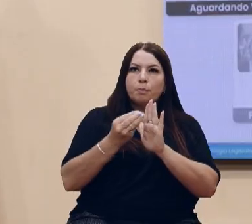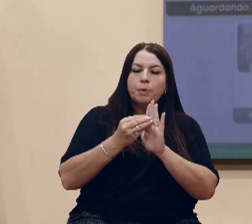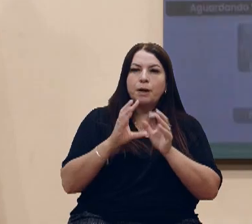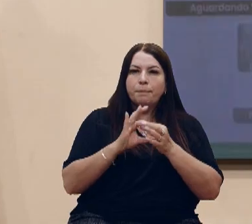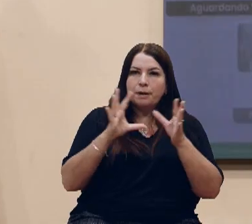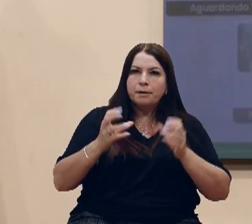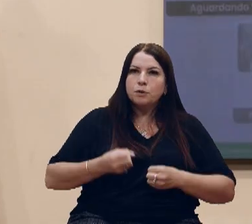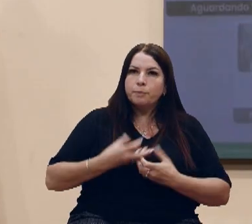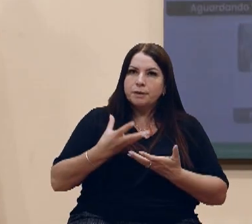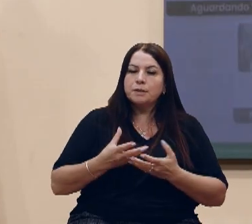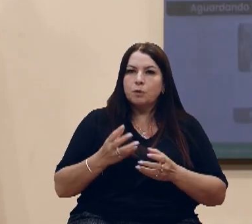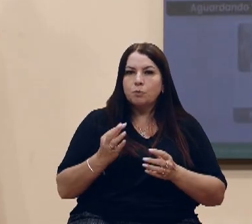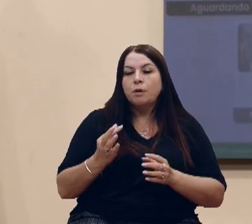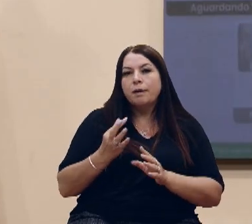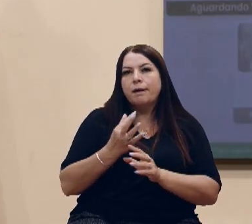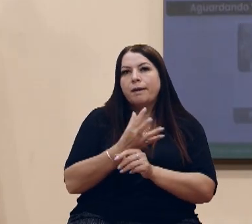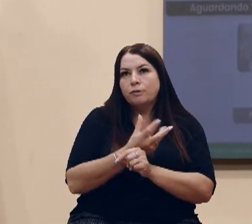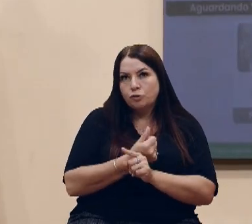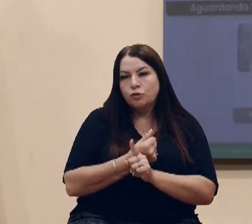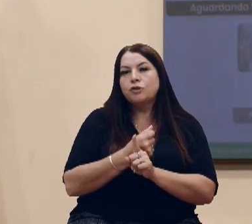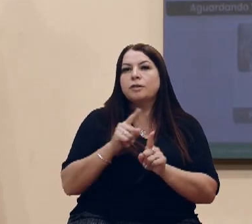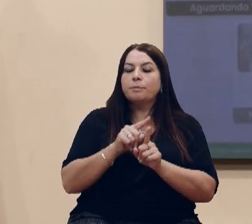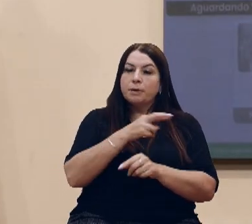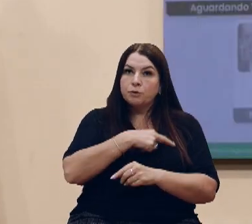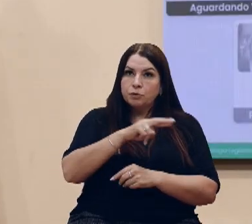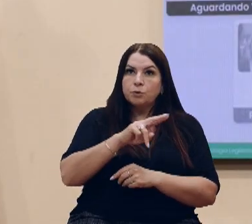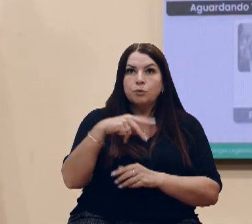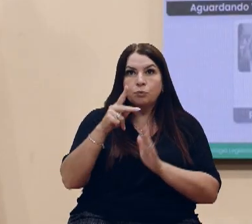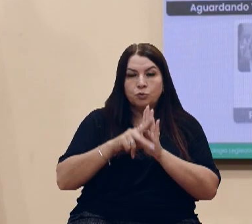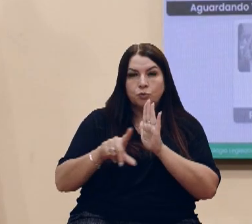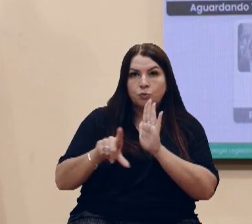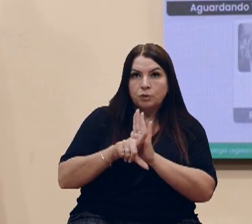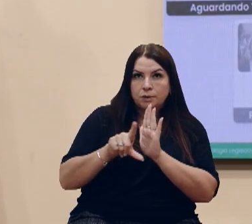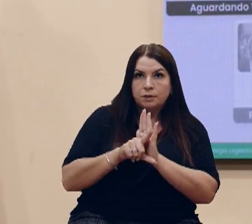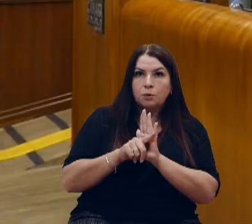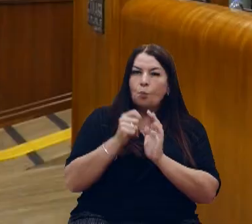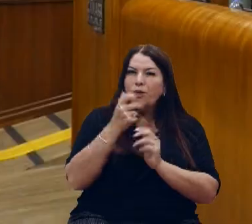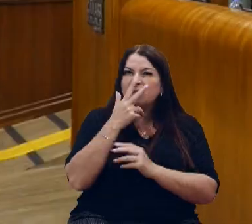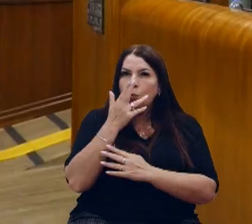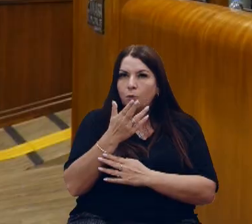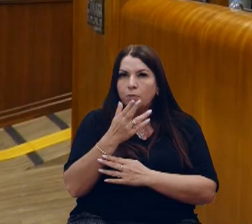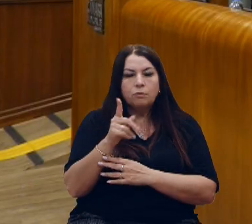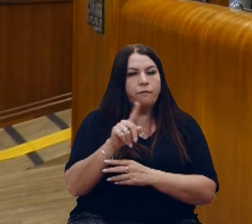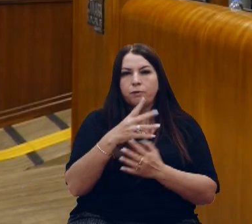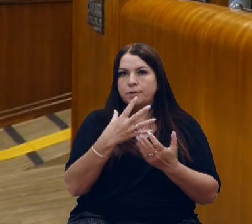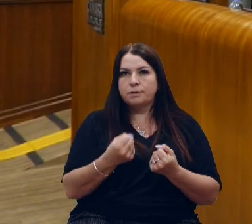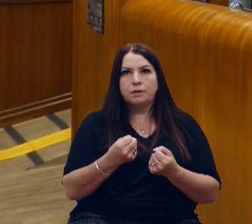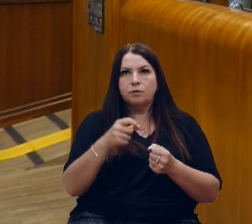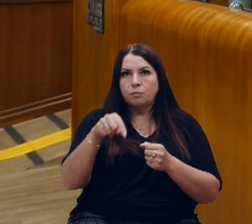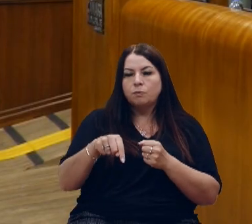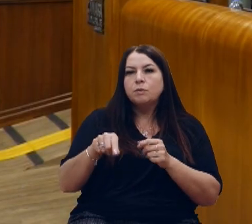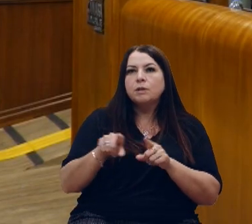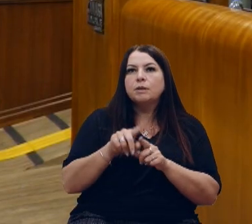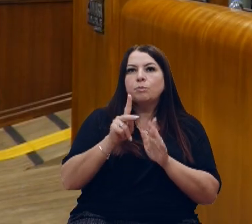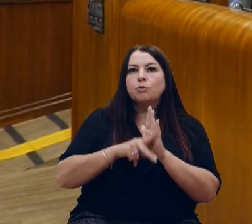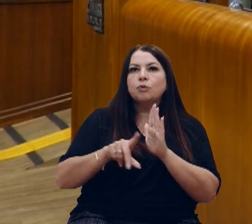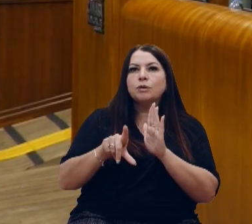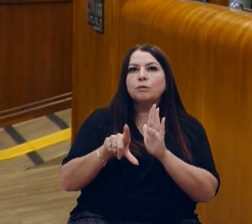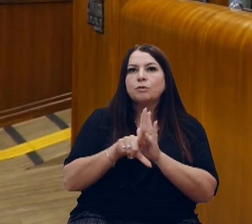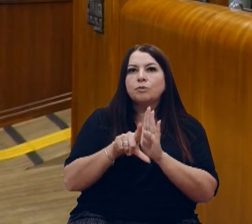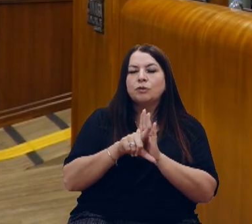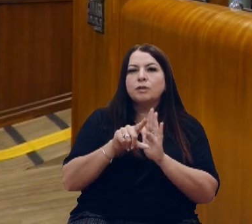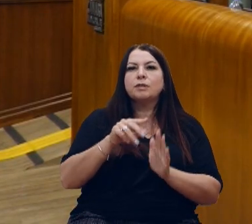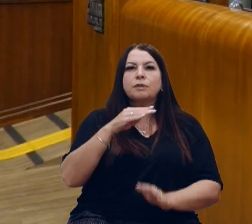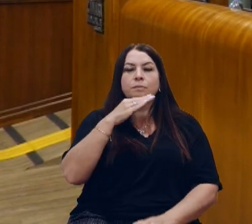liberdades de expressão artística e também religiosa. Outro projeto de lei praticamente idêntico foi rejeitado pelo parlamento, projeto do vereador